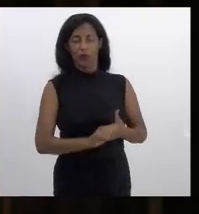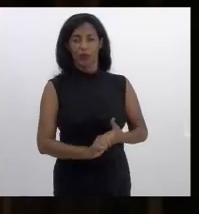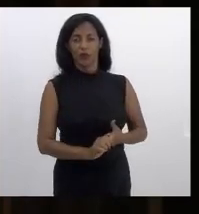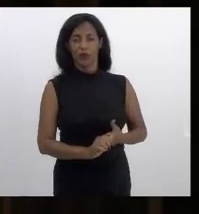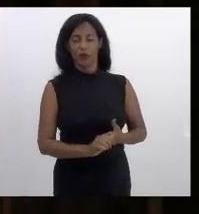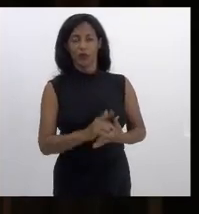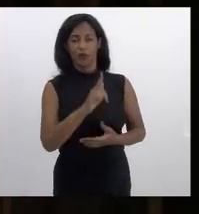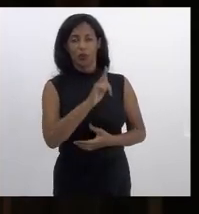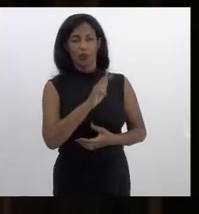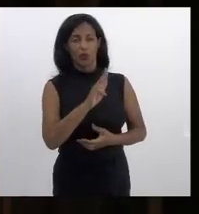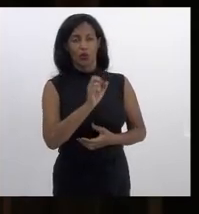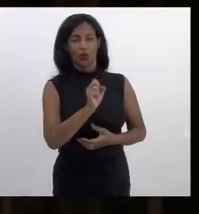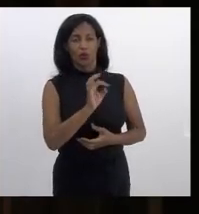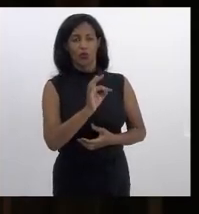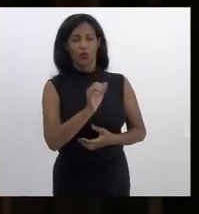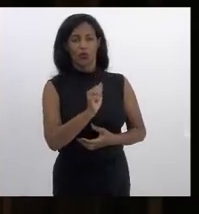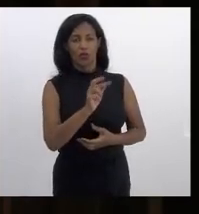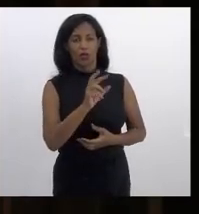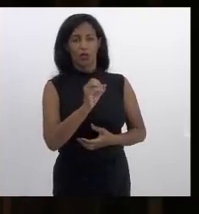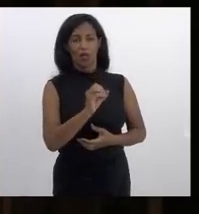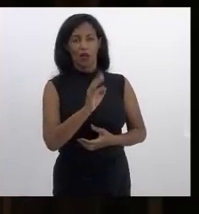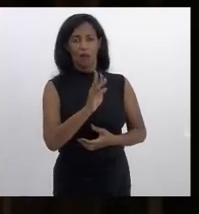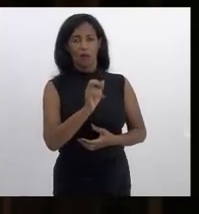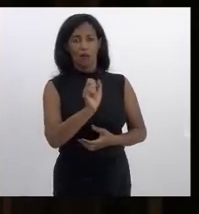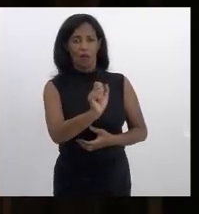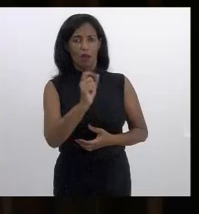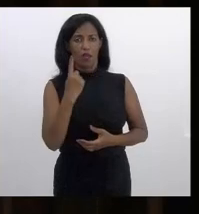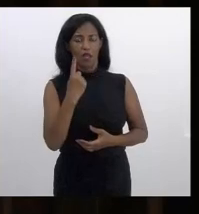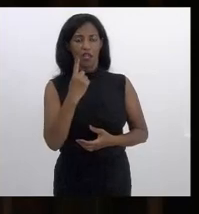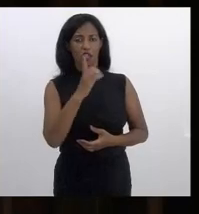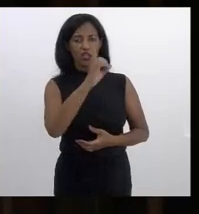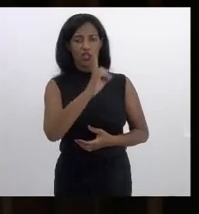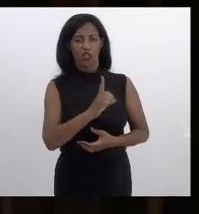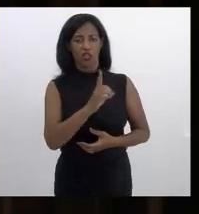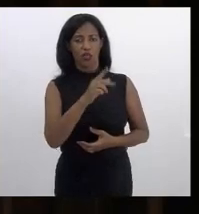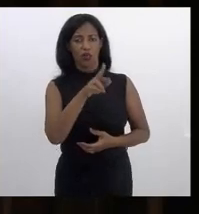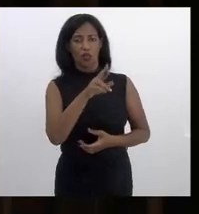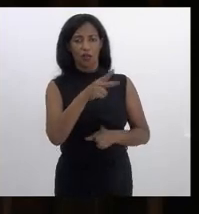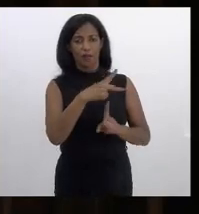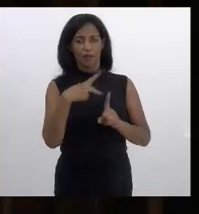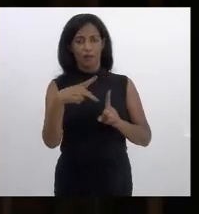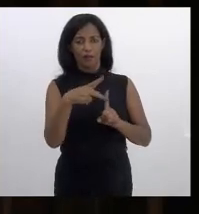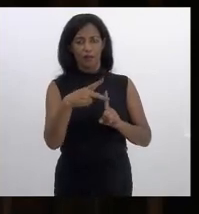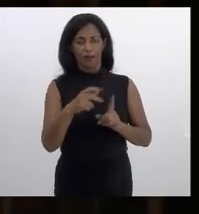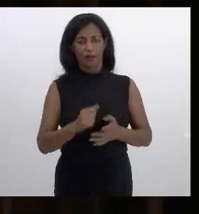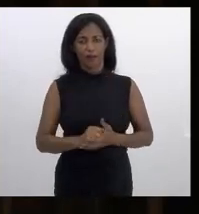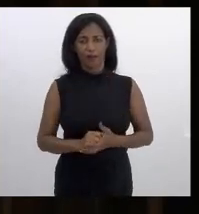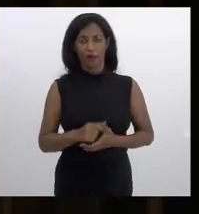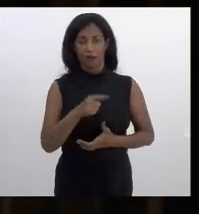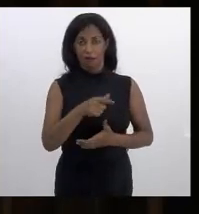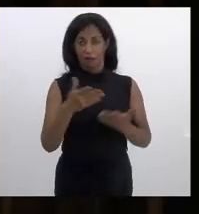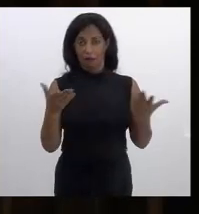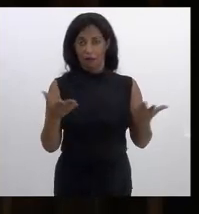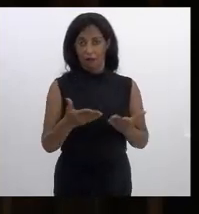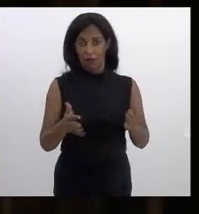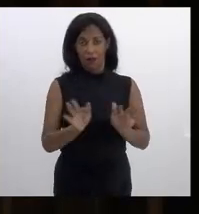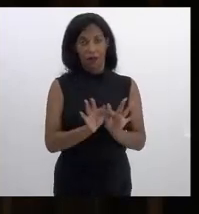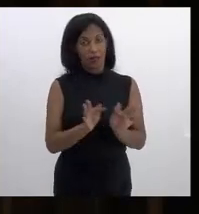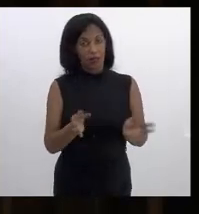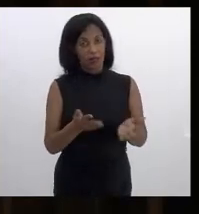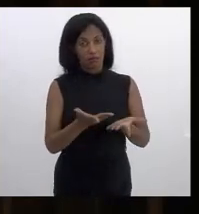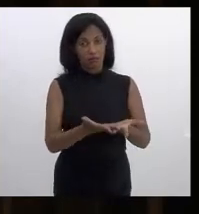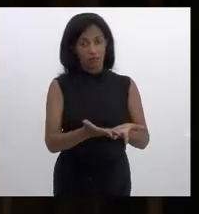eu sou Gustavo Barbosa perde diretor do Rio Previdência e ele agora é